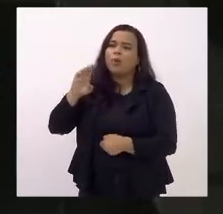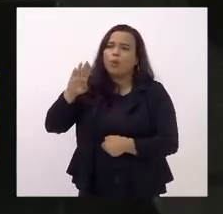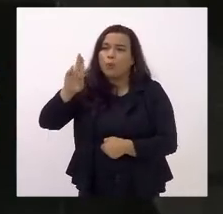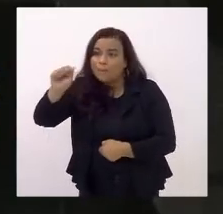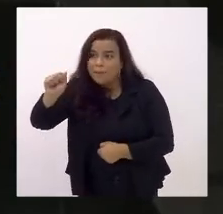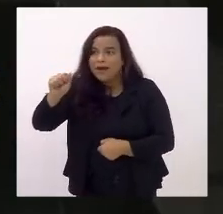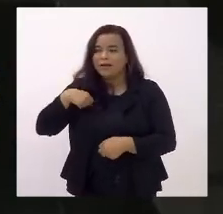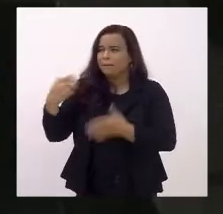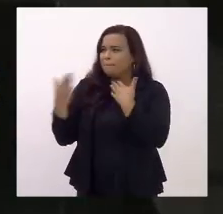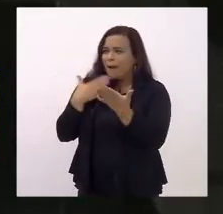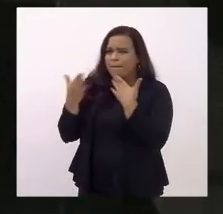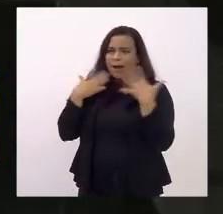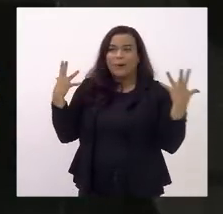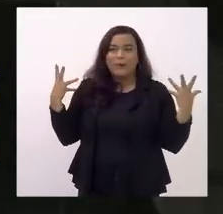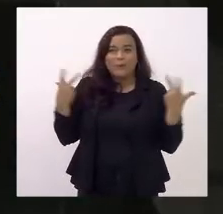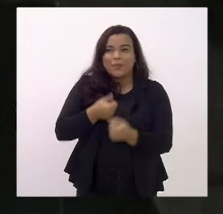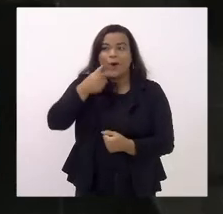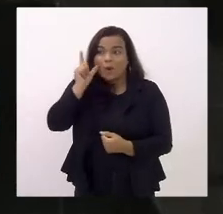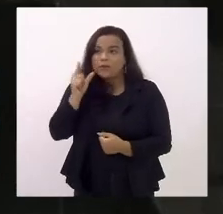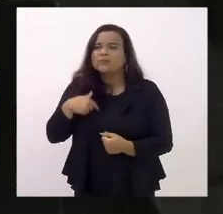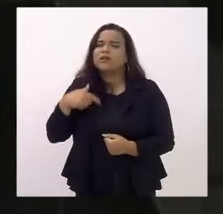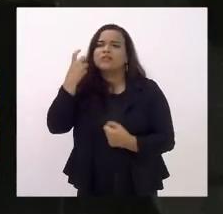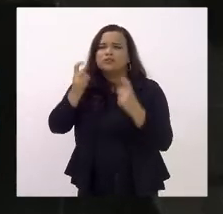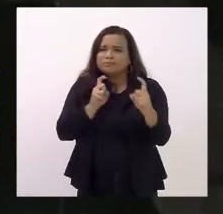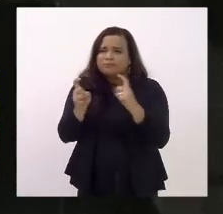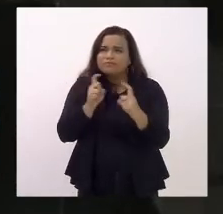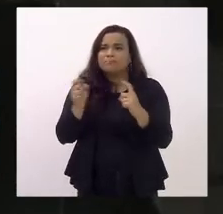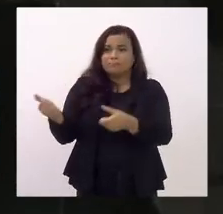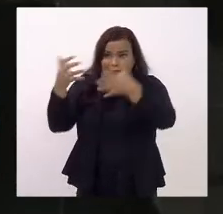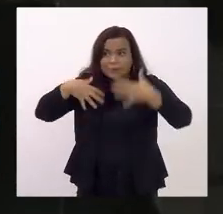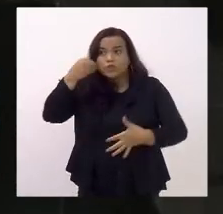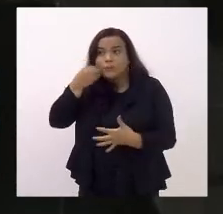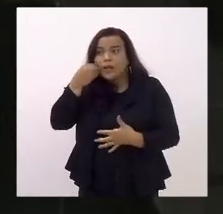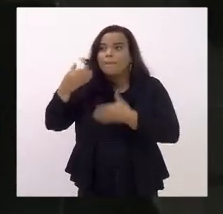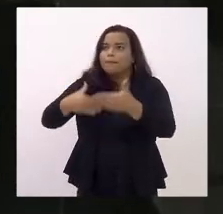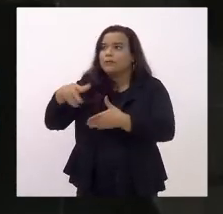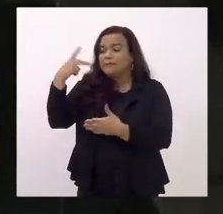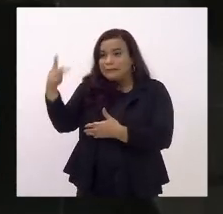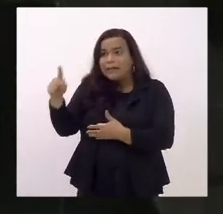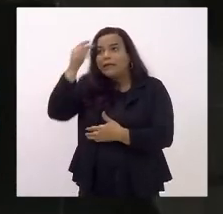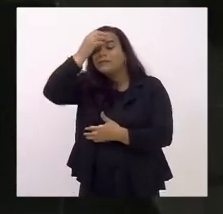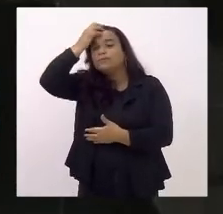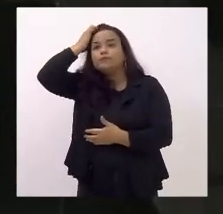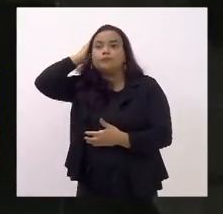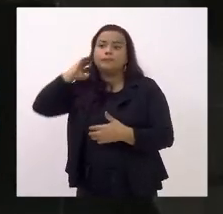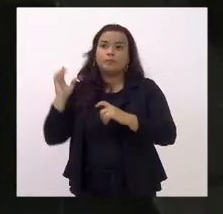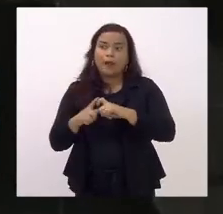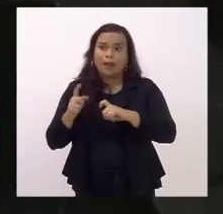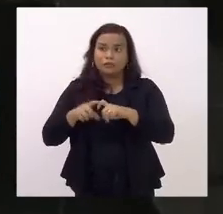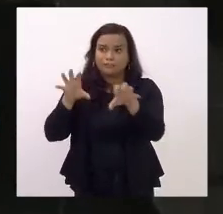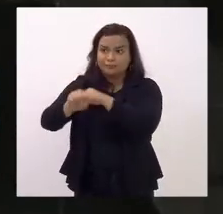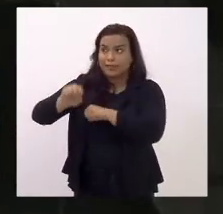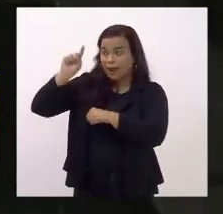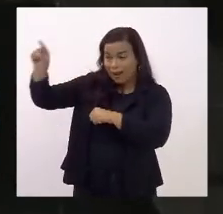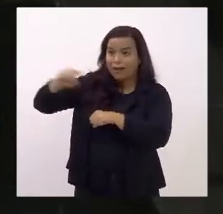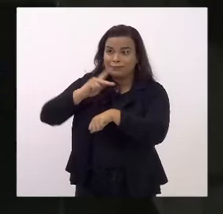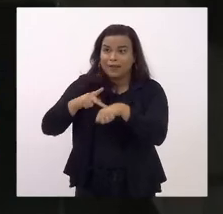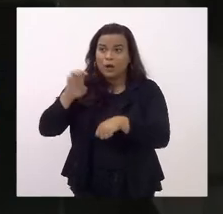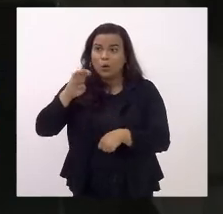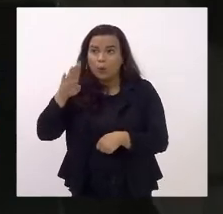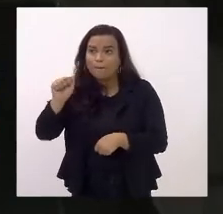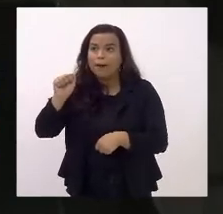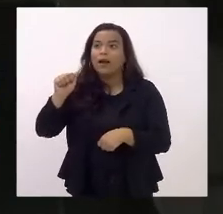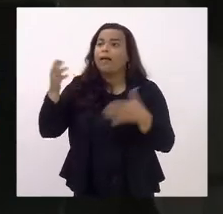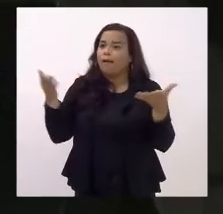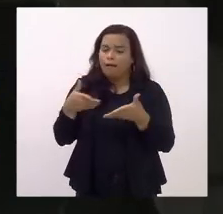uma reunião muito bacana, eles trazendo as experiências que viveram do seu processo de formação em medicina em Cuba, e agora, já há 10 anos no Brasil,